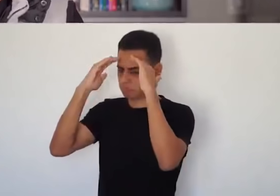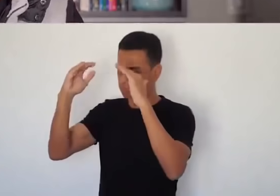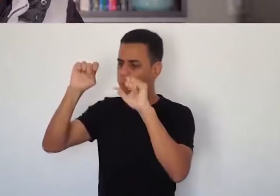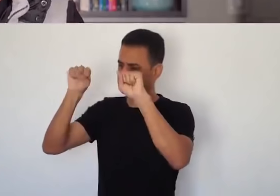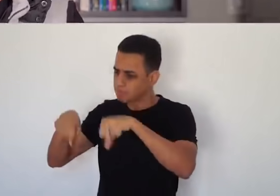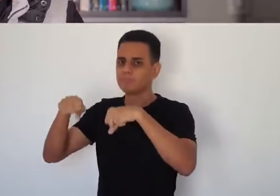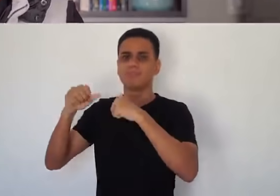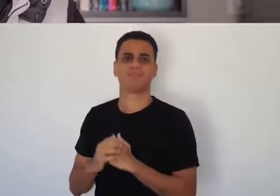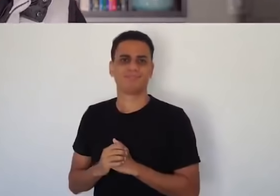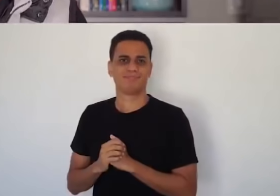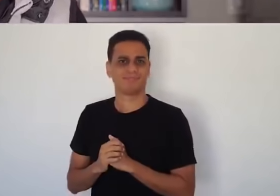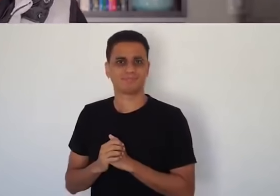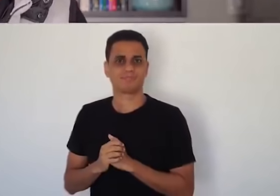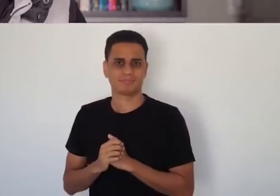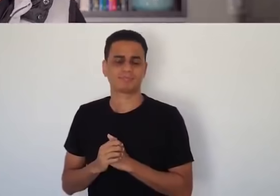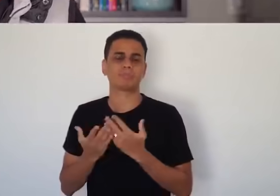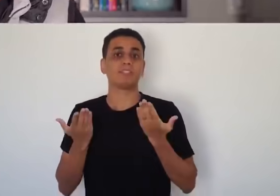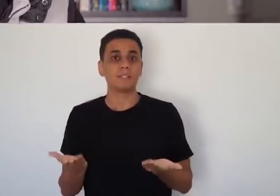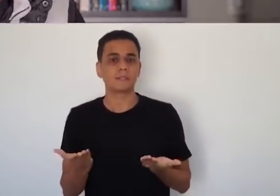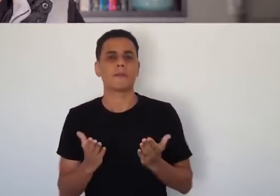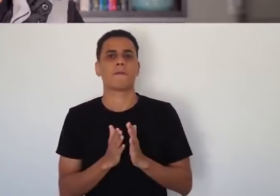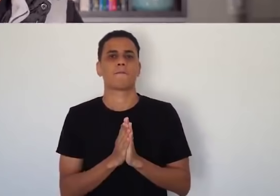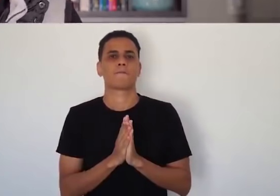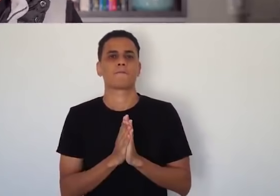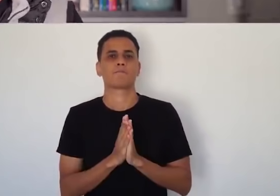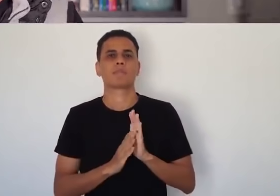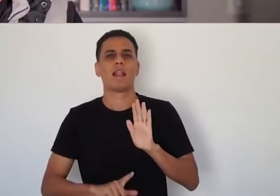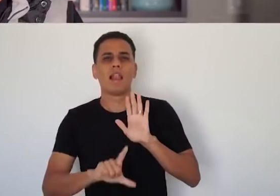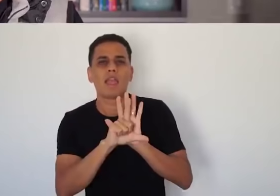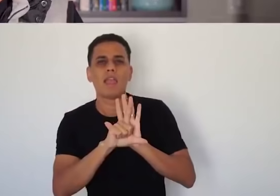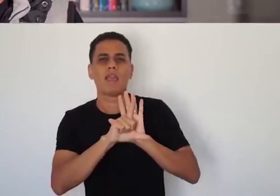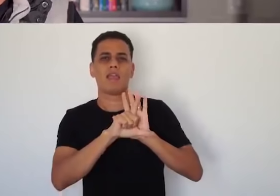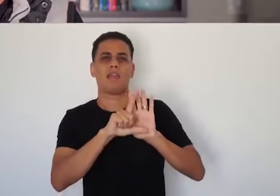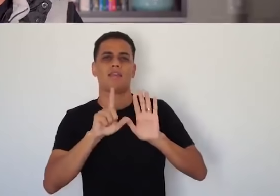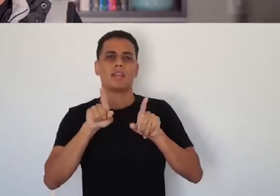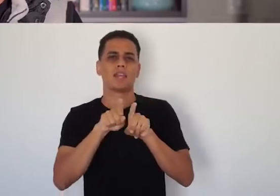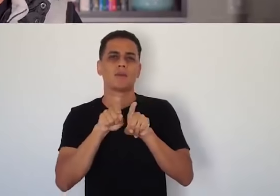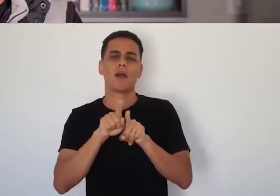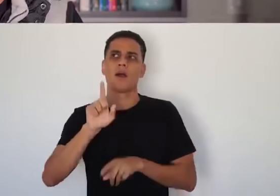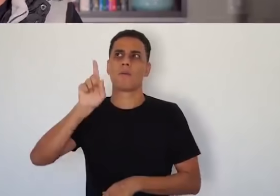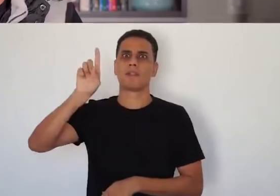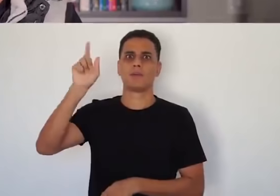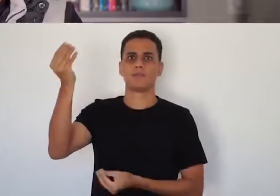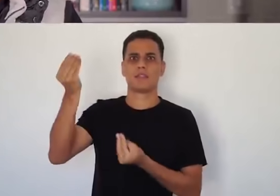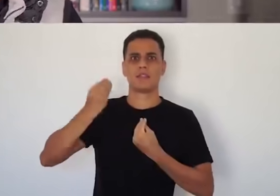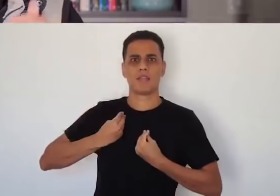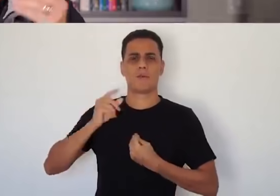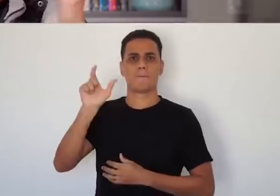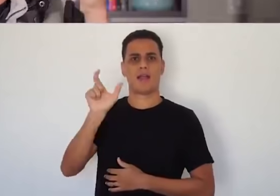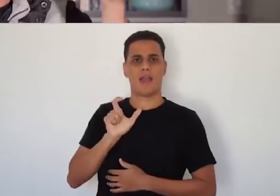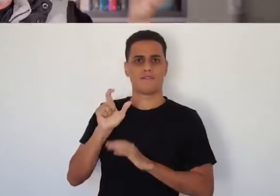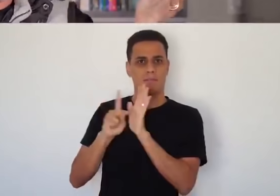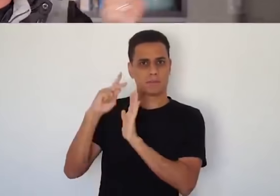palavra de Deus, a Bíblia, é para que nós possamos praticá-la e não apenas conhecer, né, a nível de conceito. Já